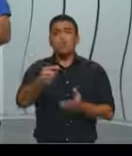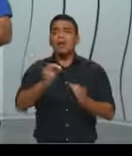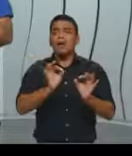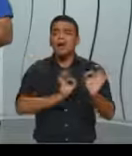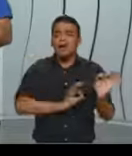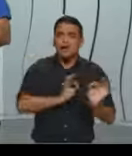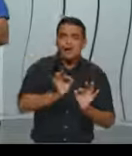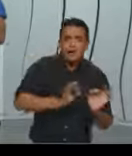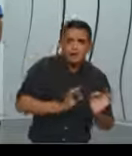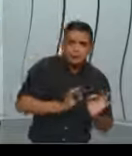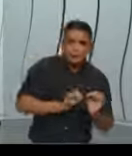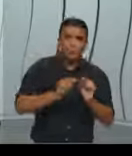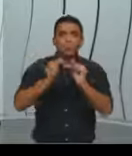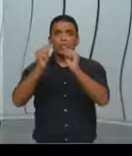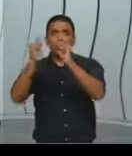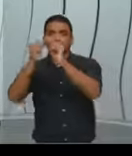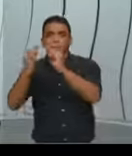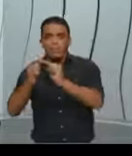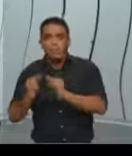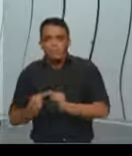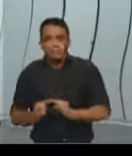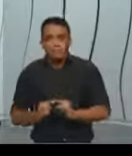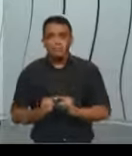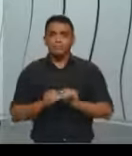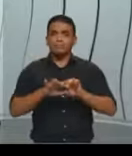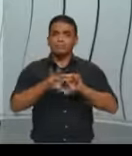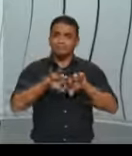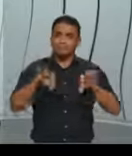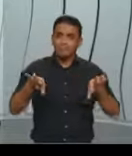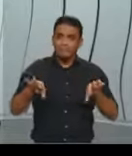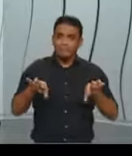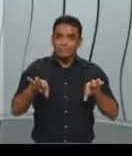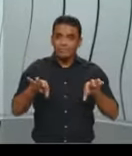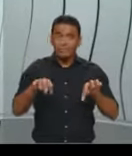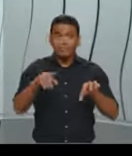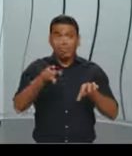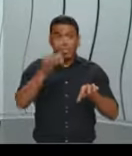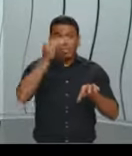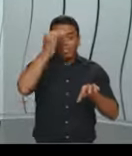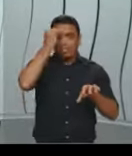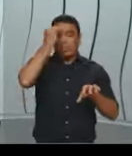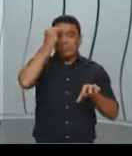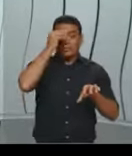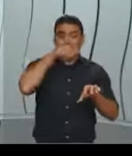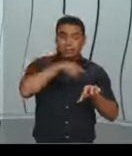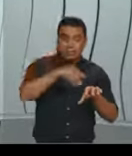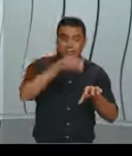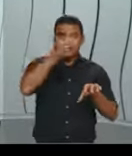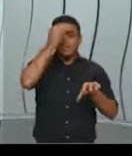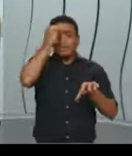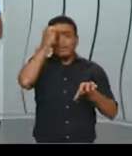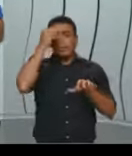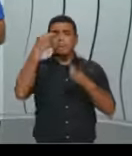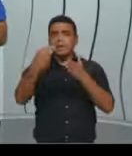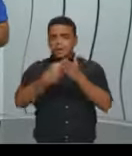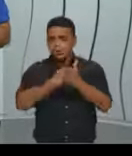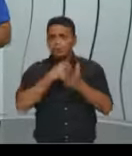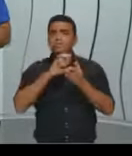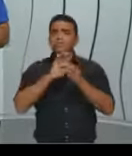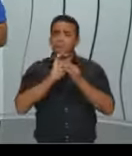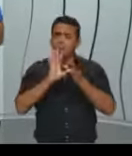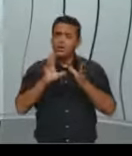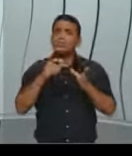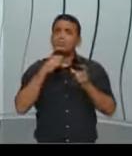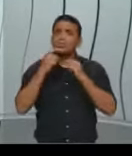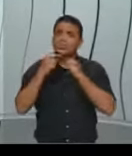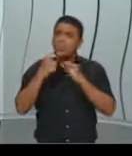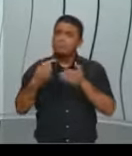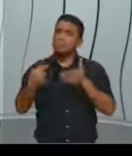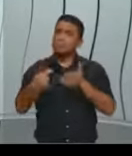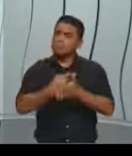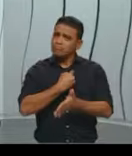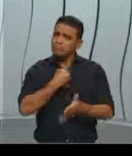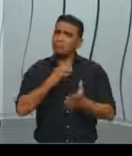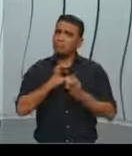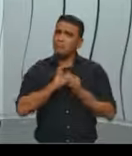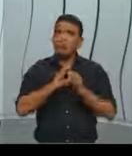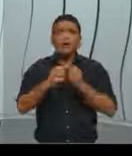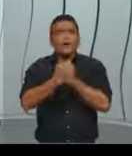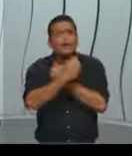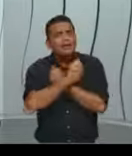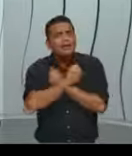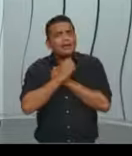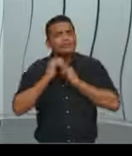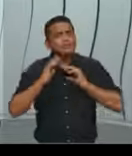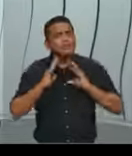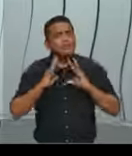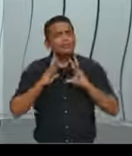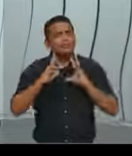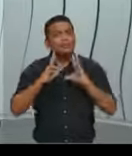arranjo de combinação para a gente fixar mais esse conteúdo. Manda sua pergunta para nós, tá bom? Abraço para todos.